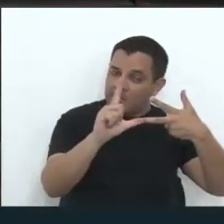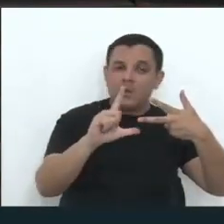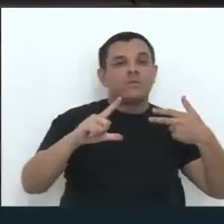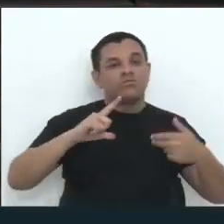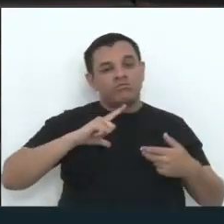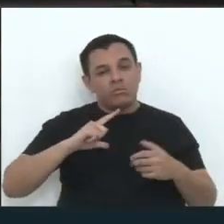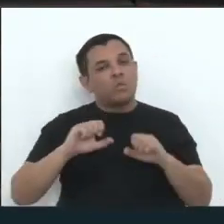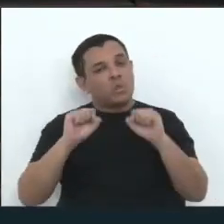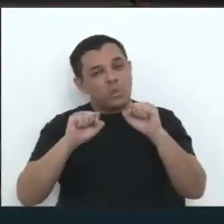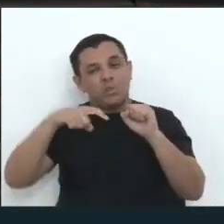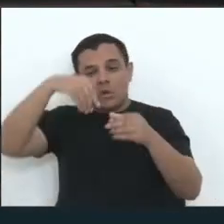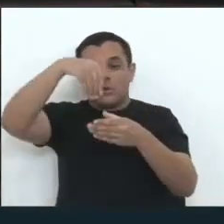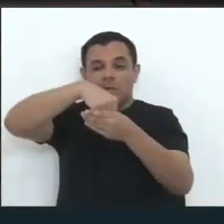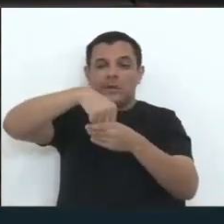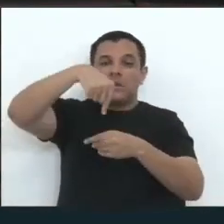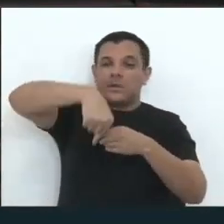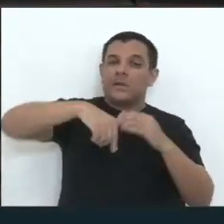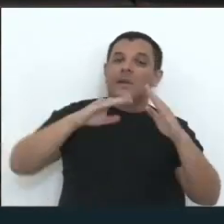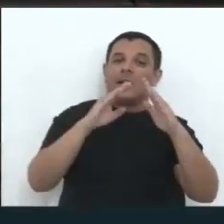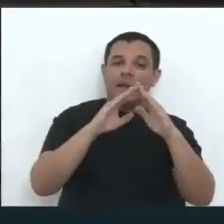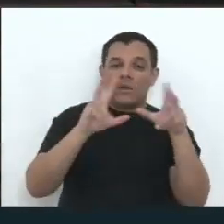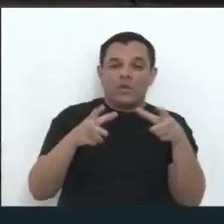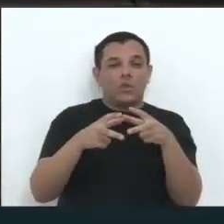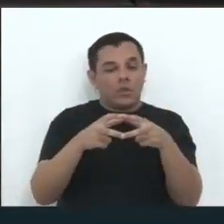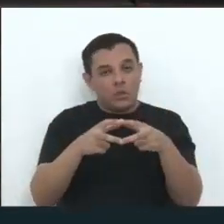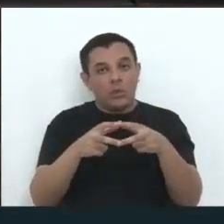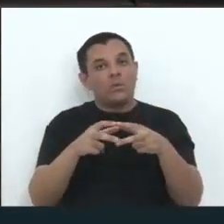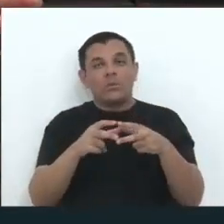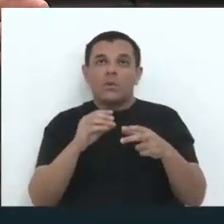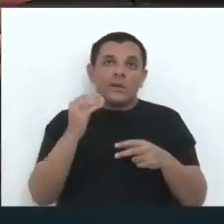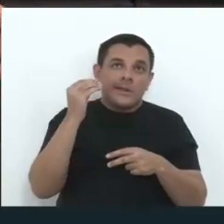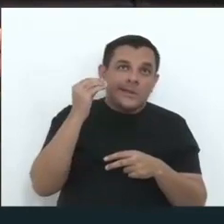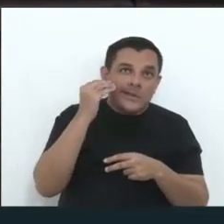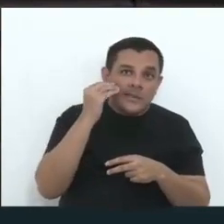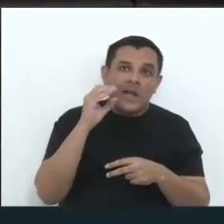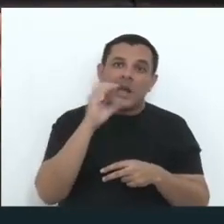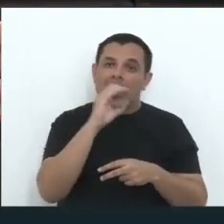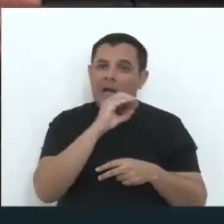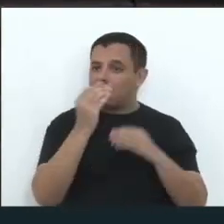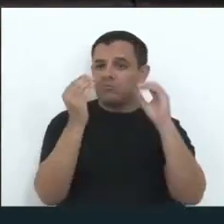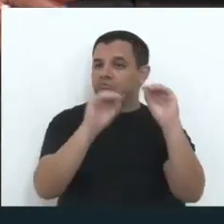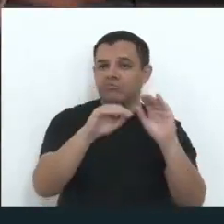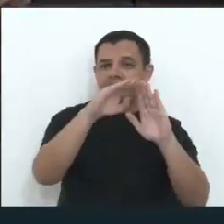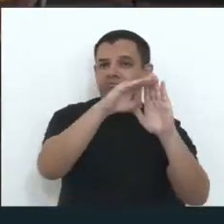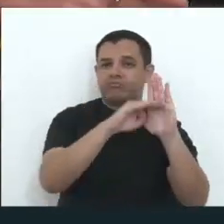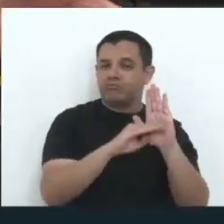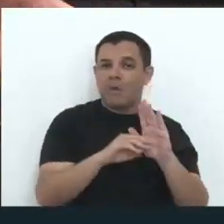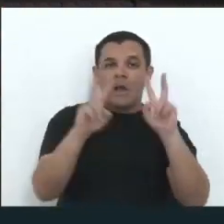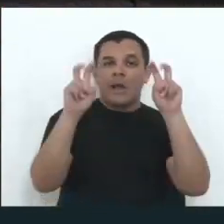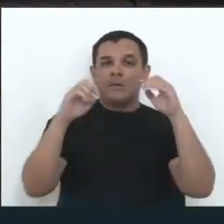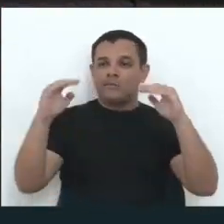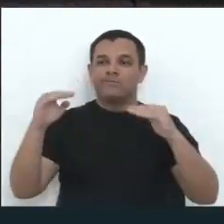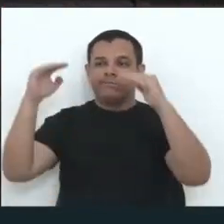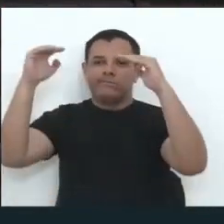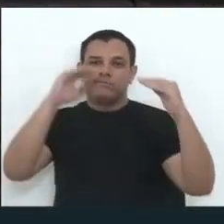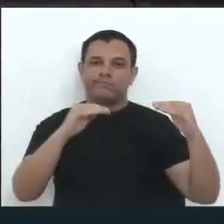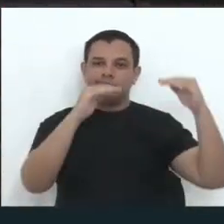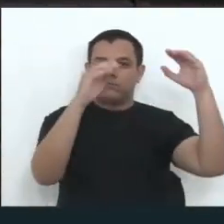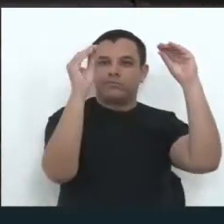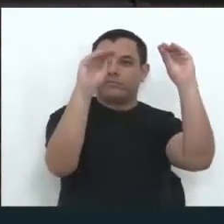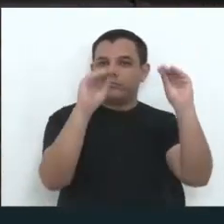nessa casa rapidamente colocar na pauta questões de soberania que está há mais